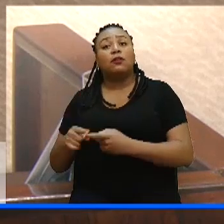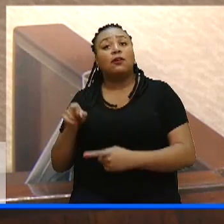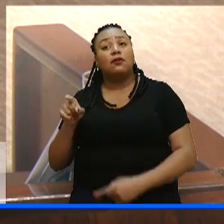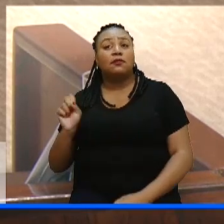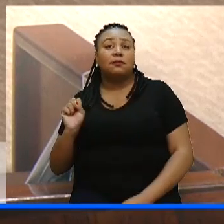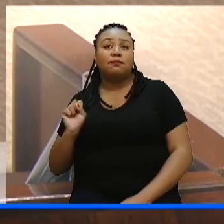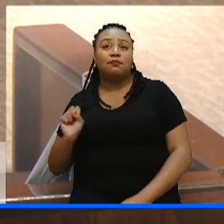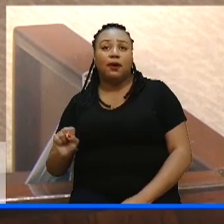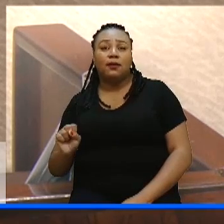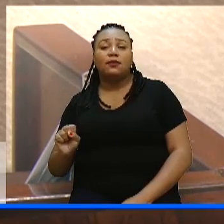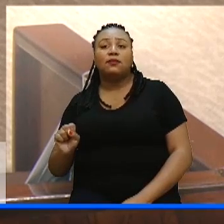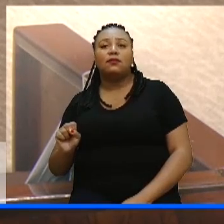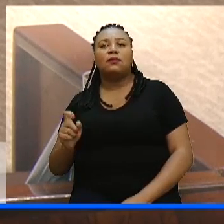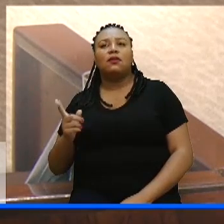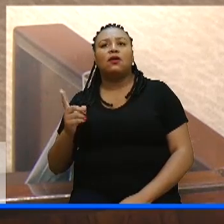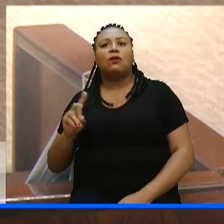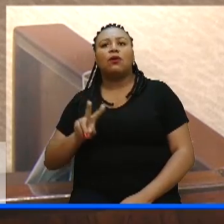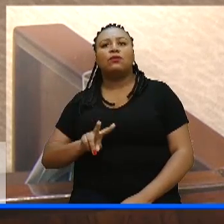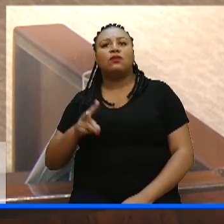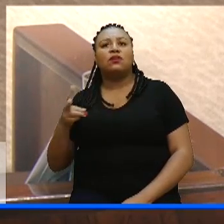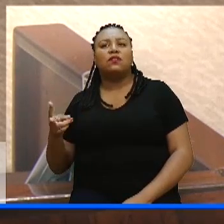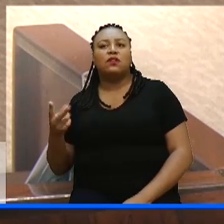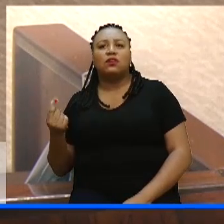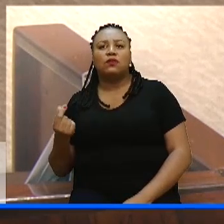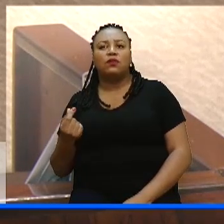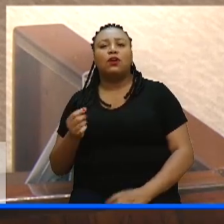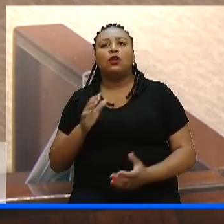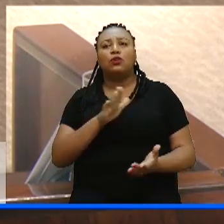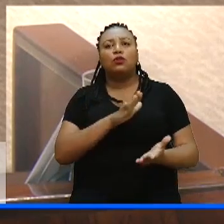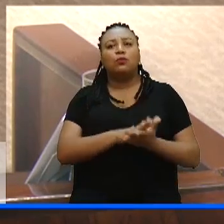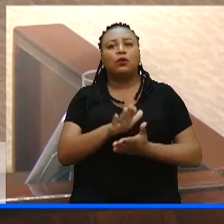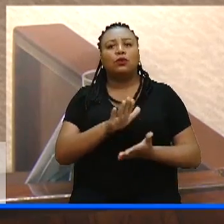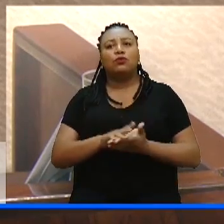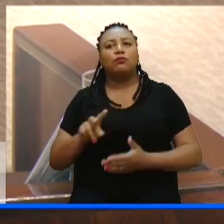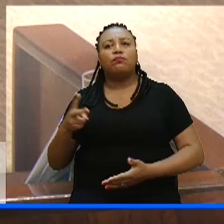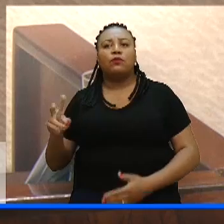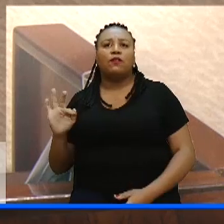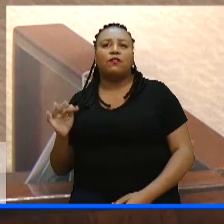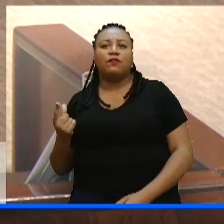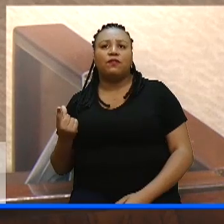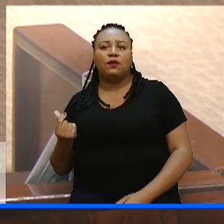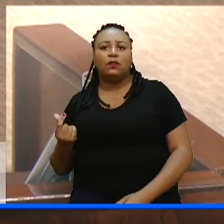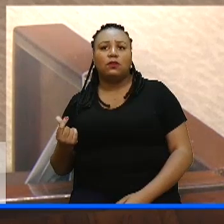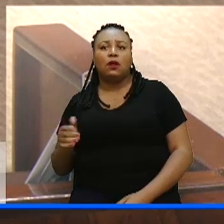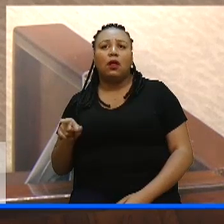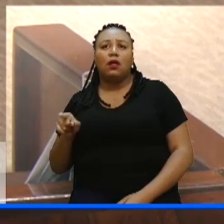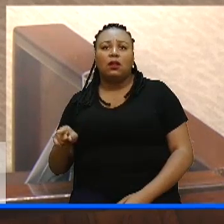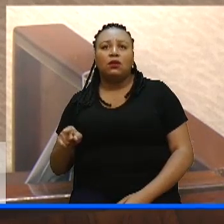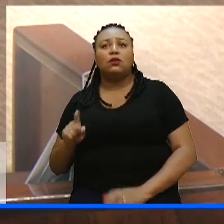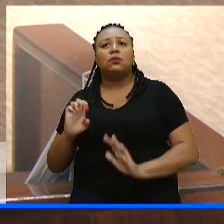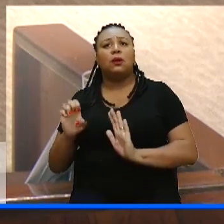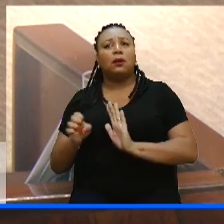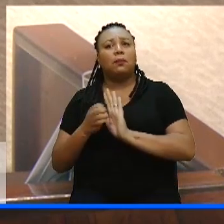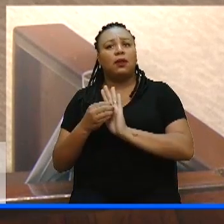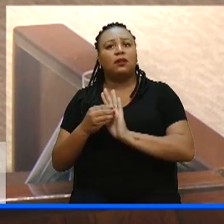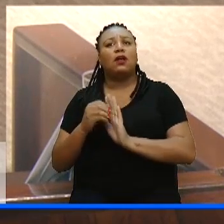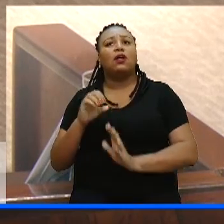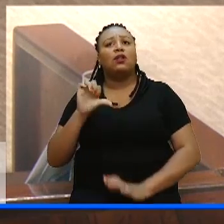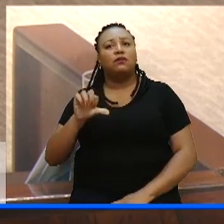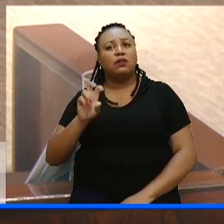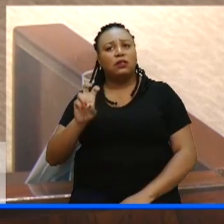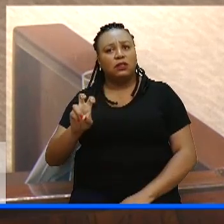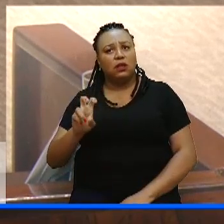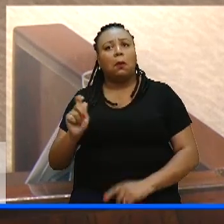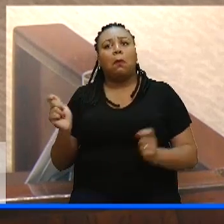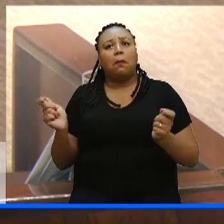é uma transferência de recursos do setor produtivo do setor financeiro e isso a emenda funcional 95 permite